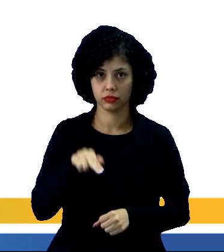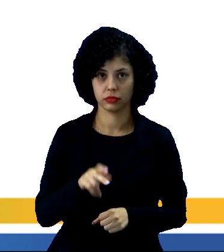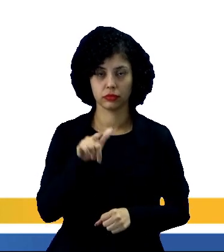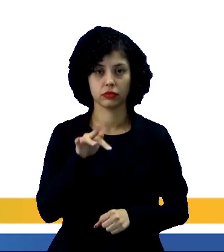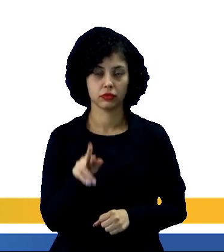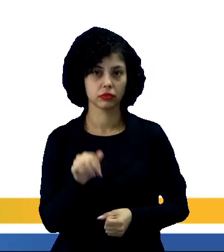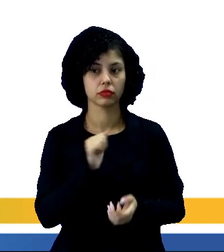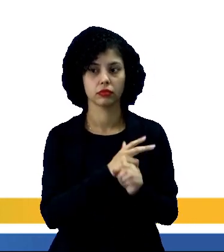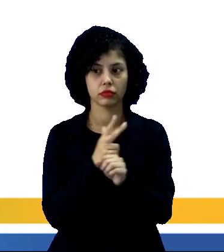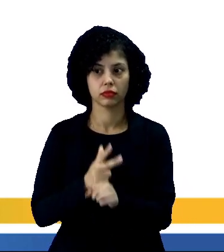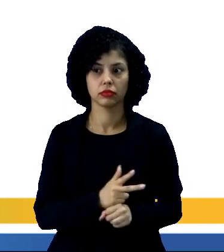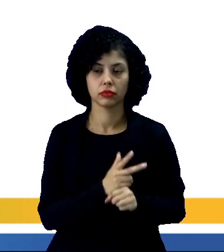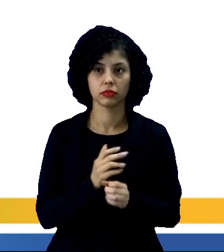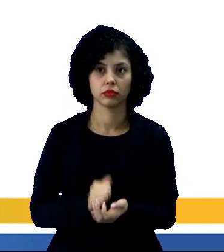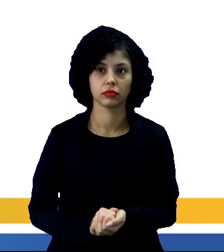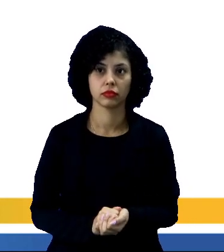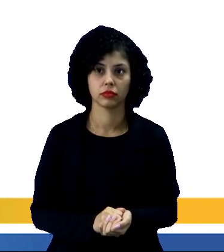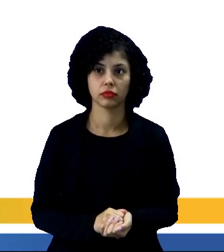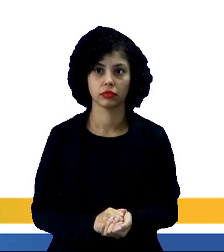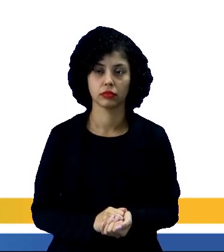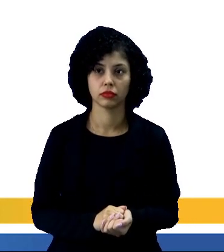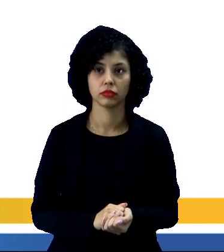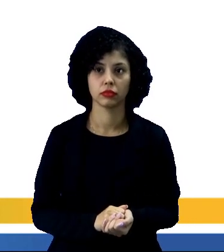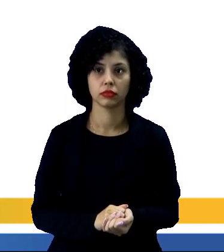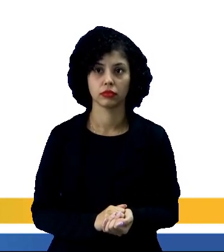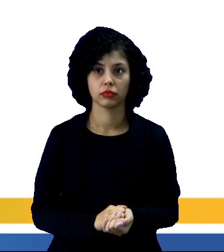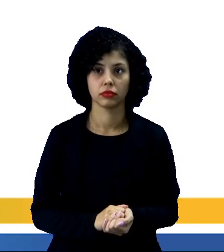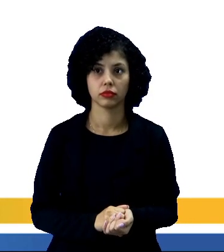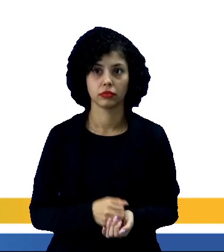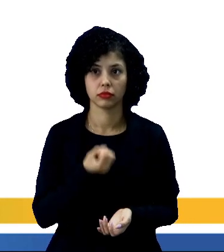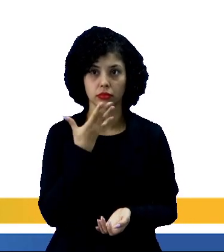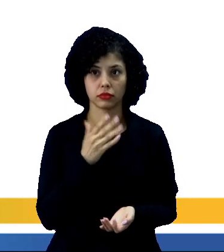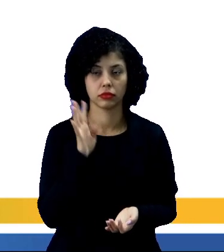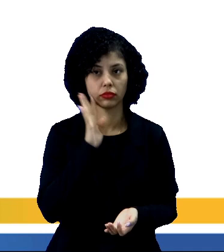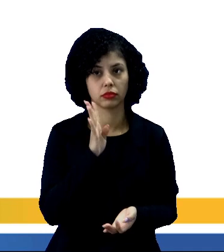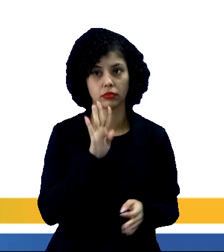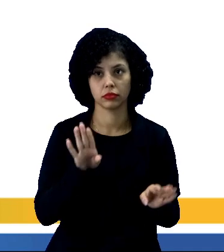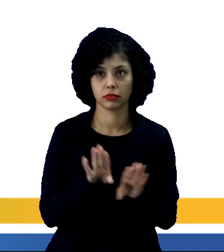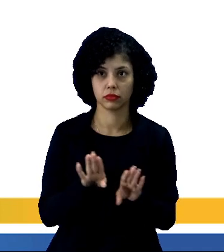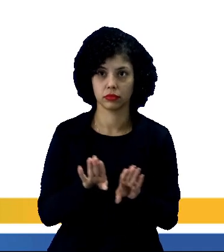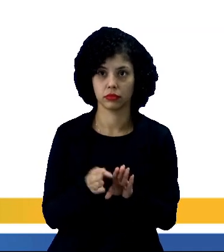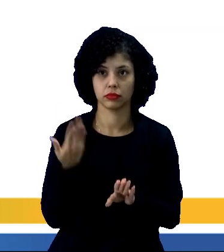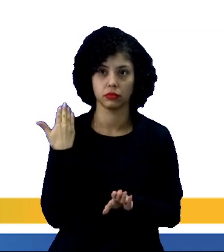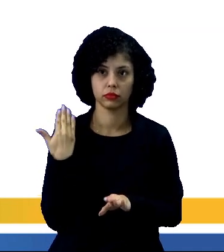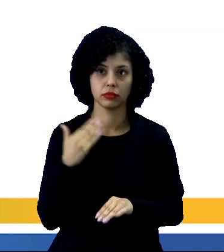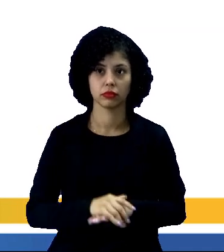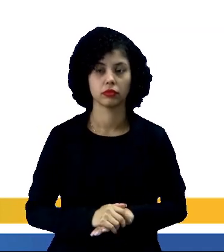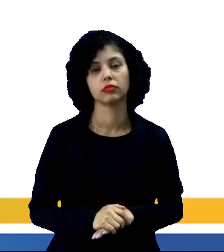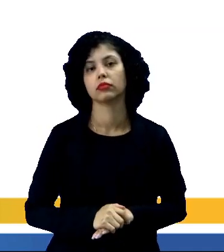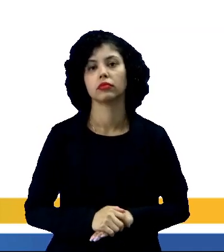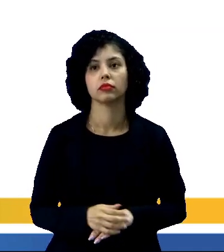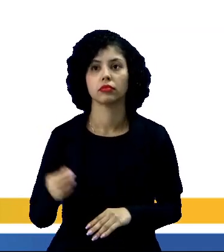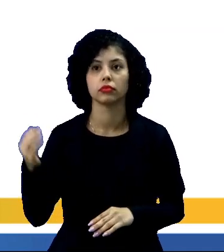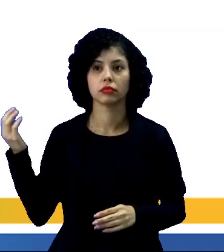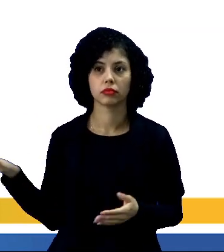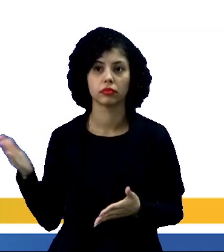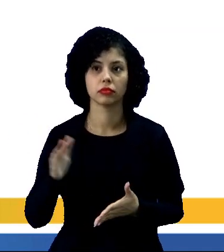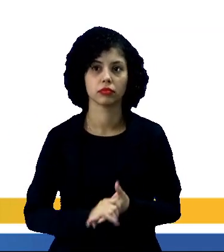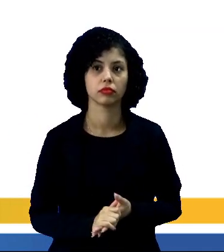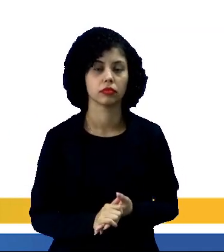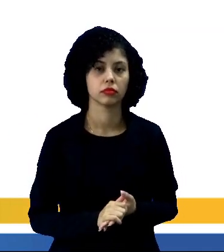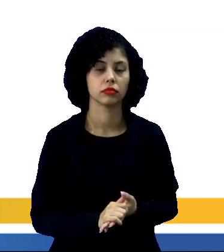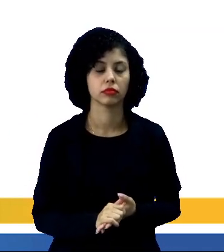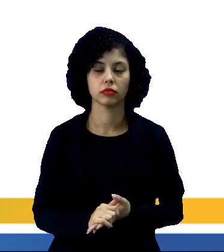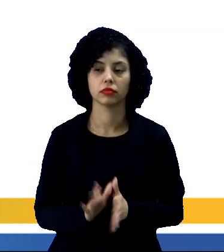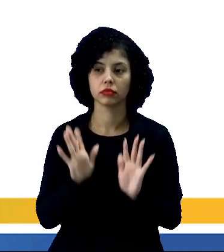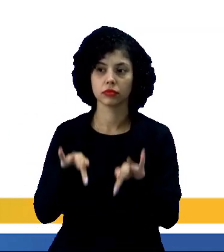que a gente grava com os furos, né? Bem interessante da época, beleza, minha gente?